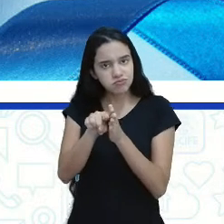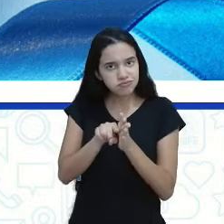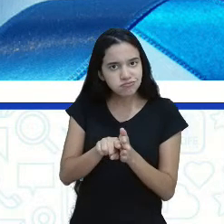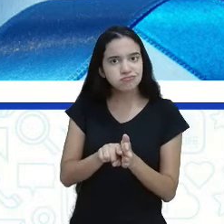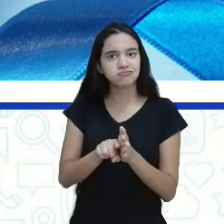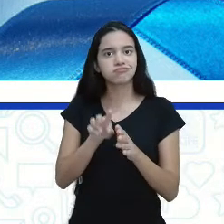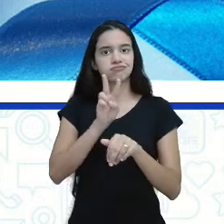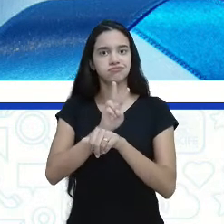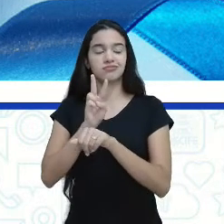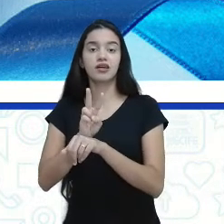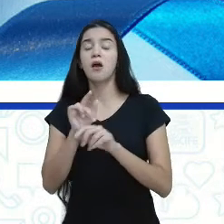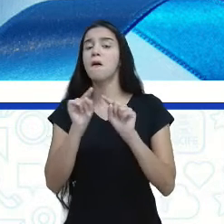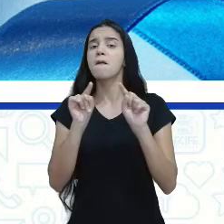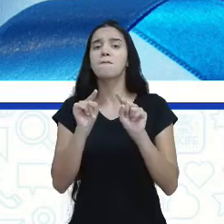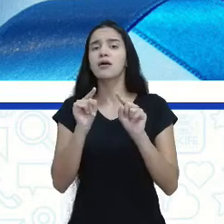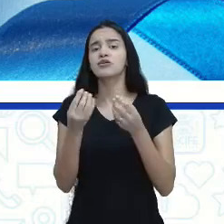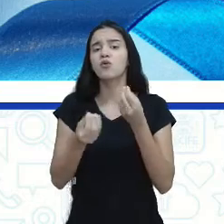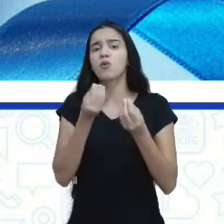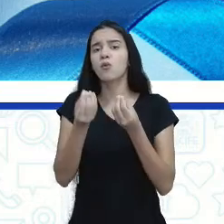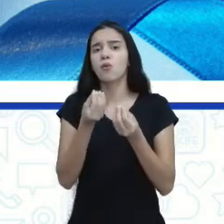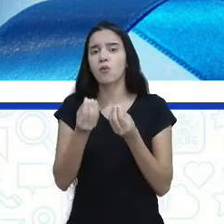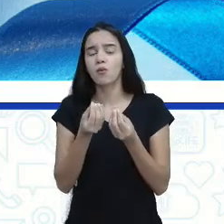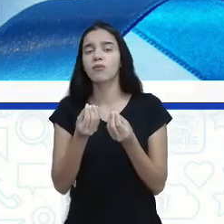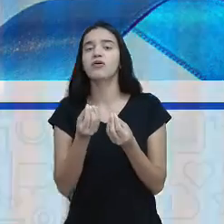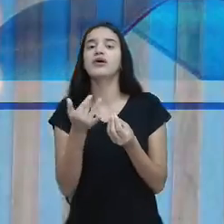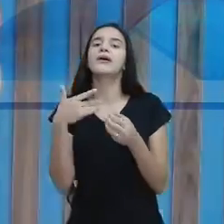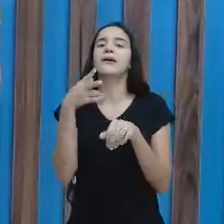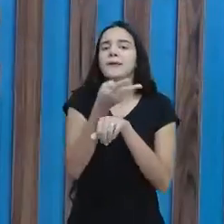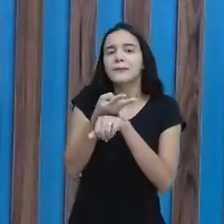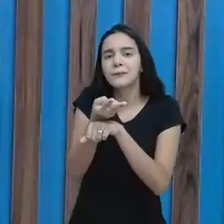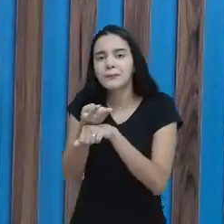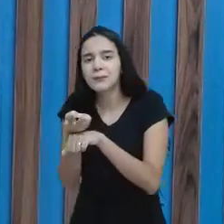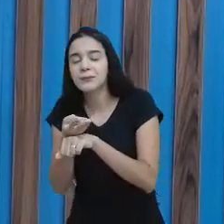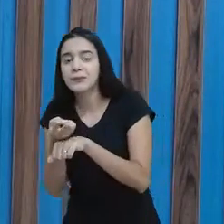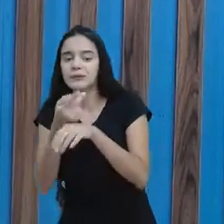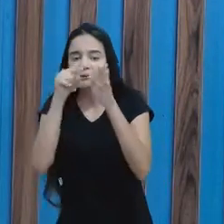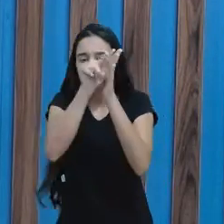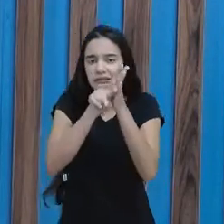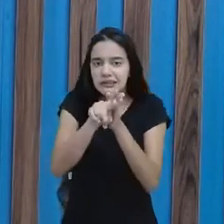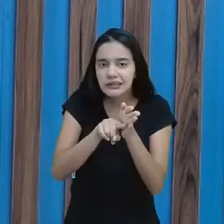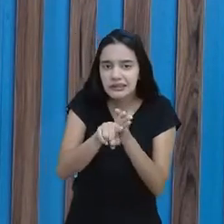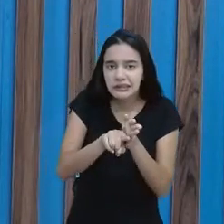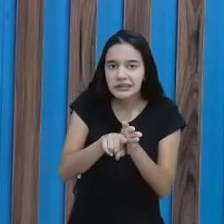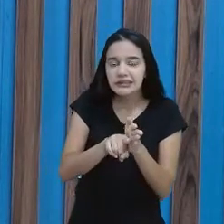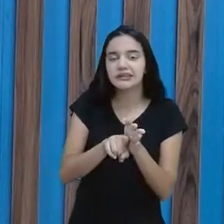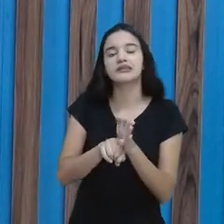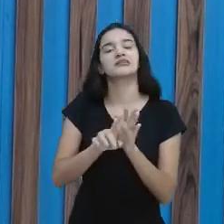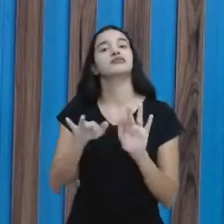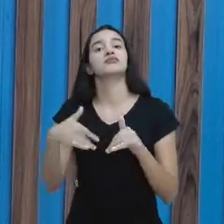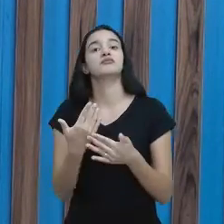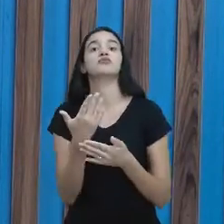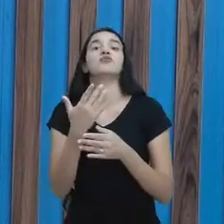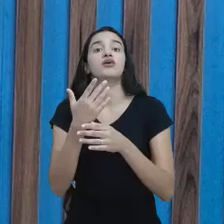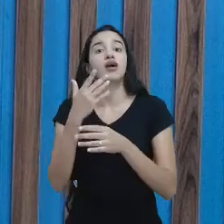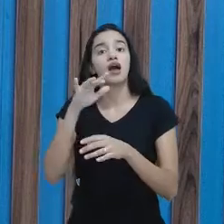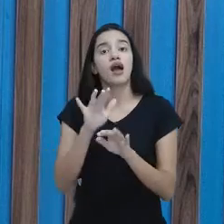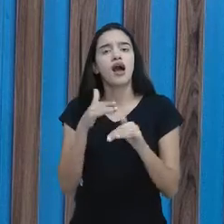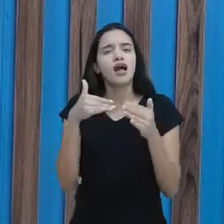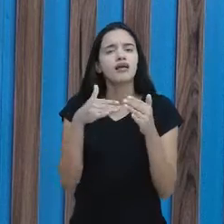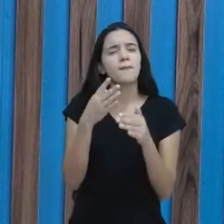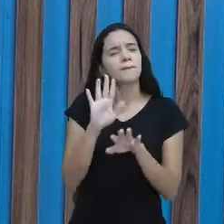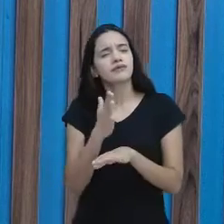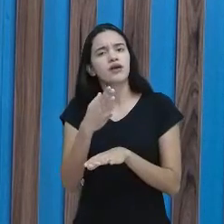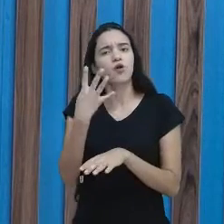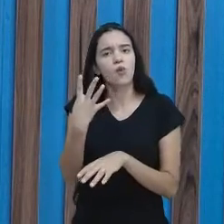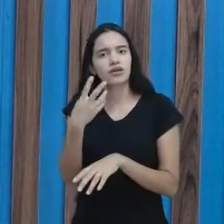de próstata. Mas de que forma? Então, procurando fazer os exames periódicos, né? A partir de 45 anos,